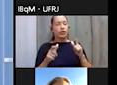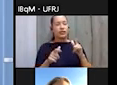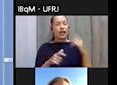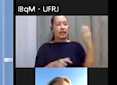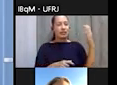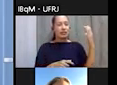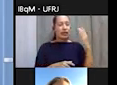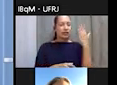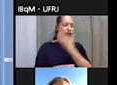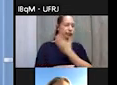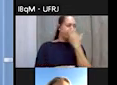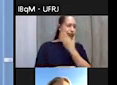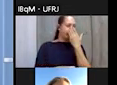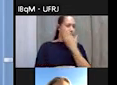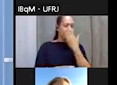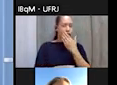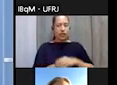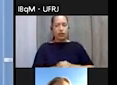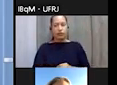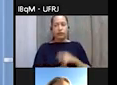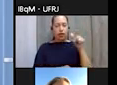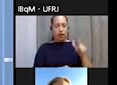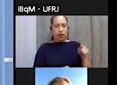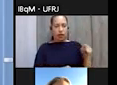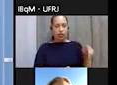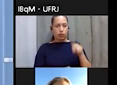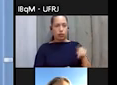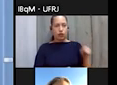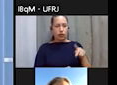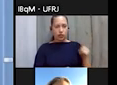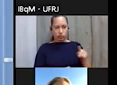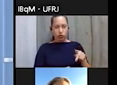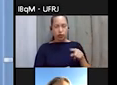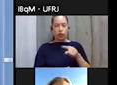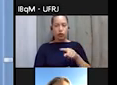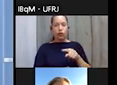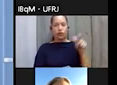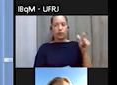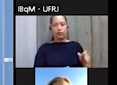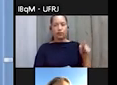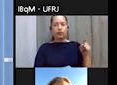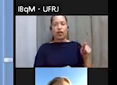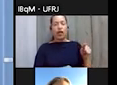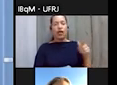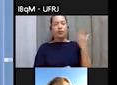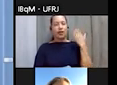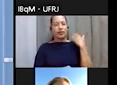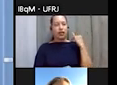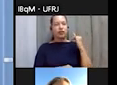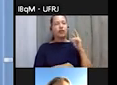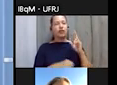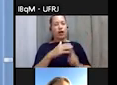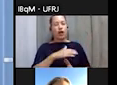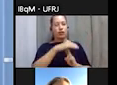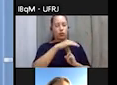do Araripe. Esse professor era o professor Plácido Cidade Nuvens, Ele foi reitor por 2 vezes da